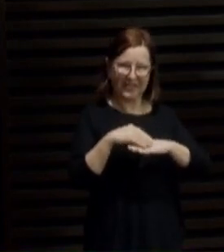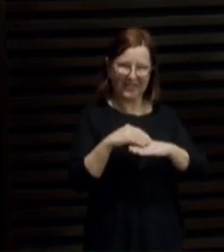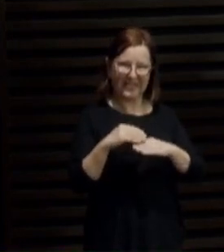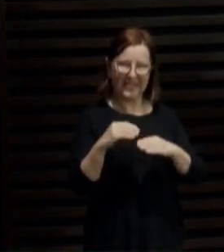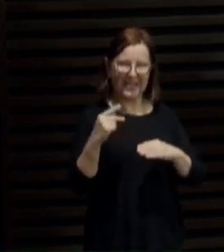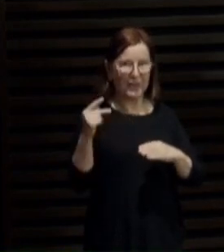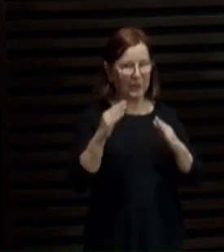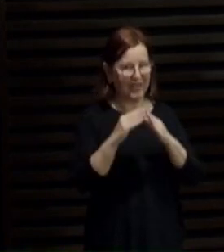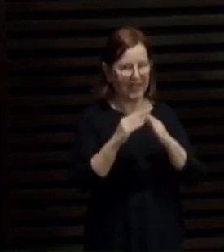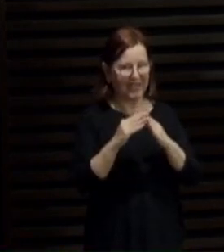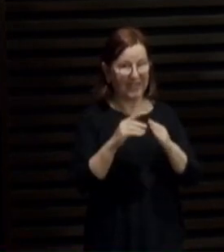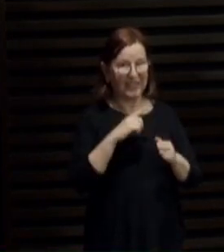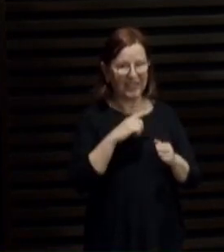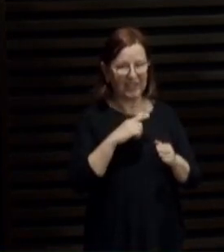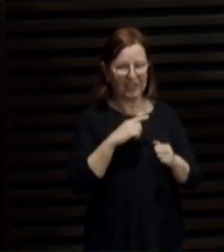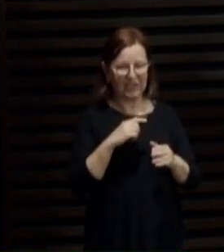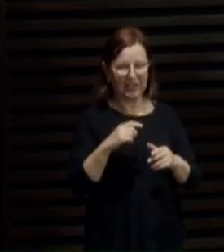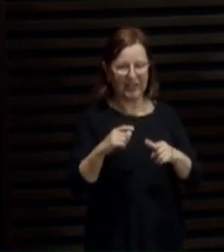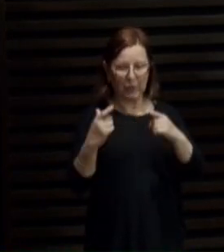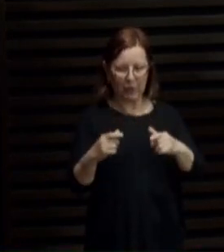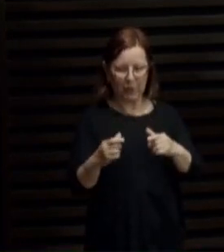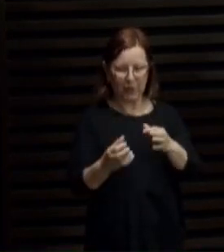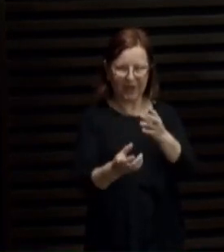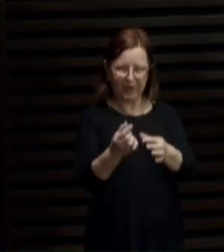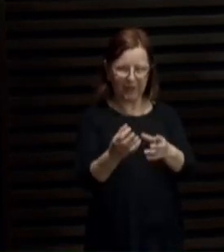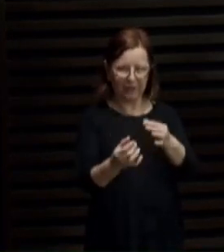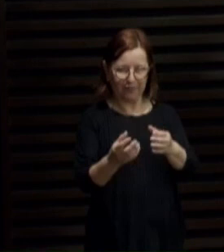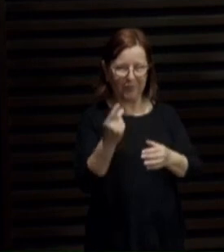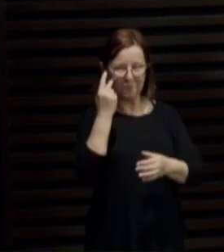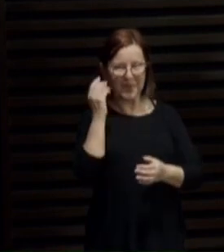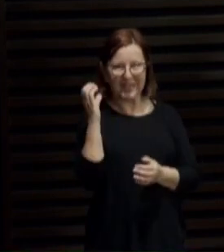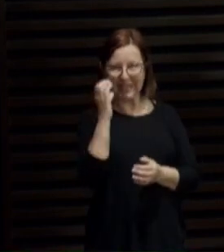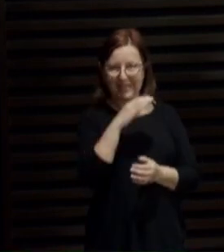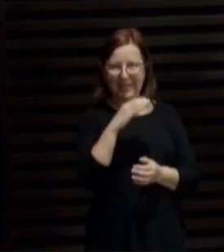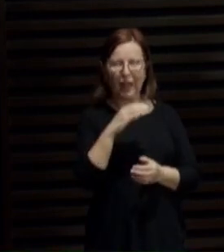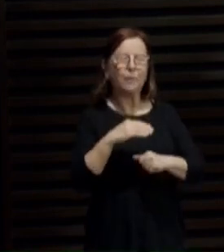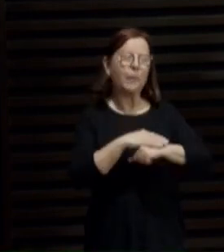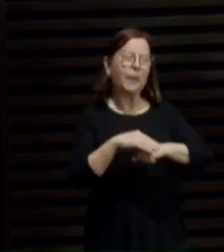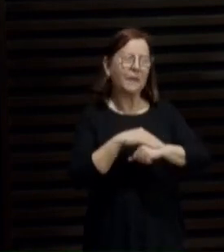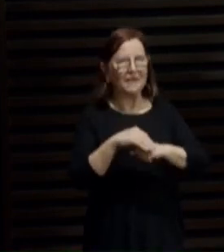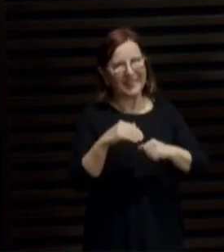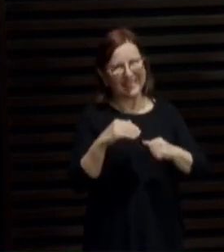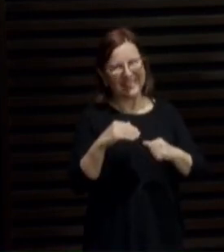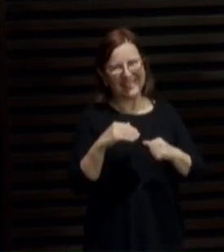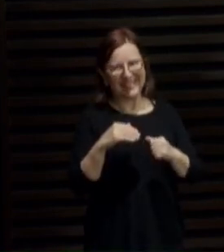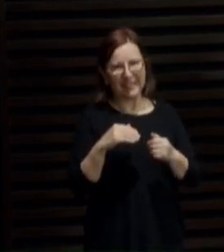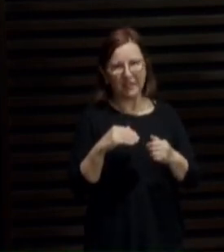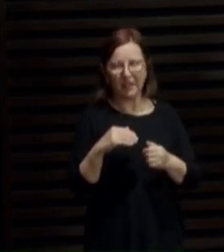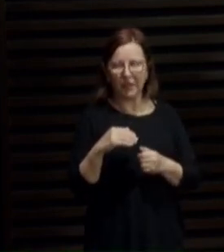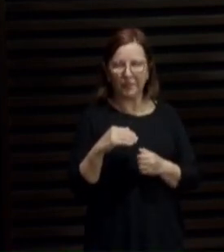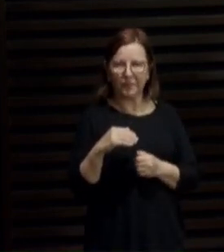tinha uma lareira lá na casa, e os dois começaram a conversar ali, e de repente